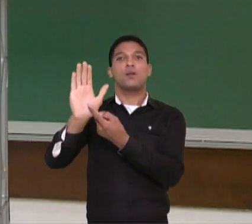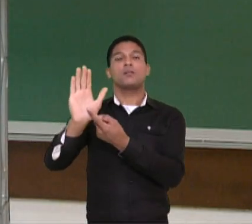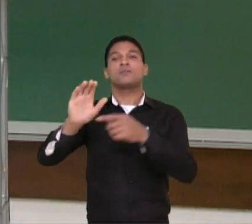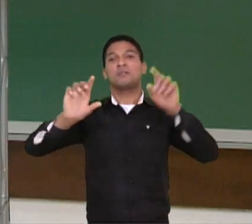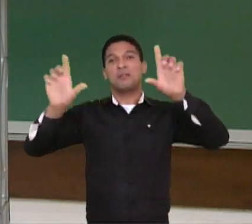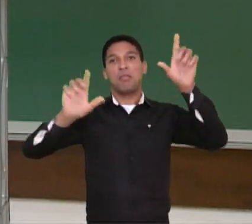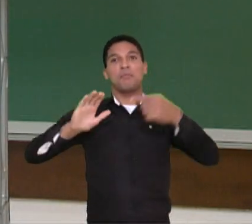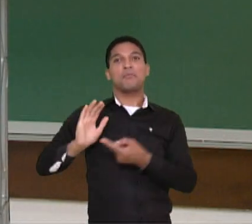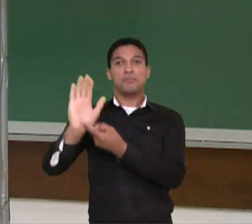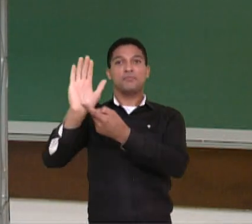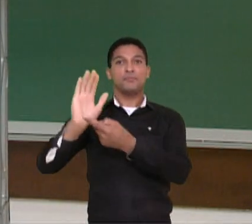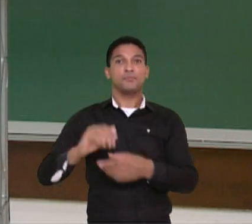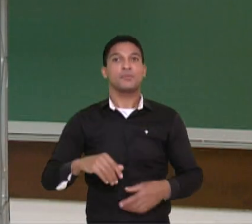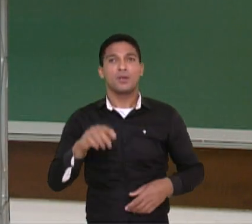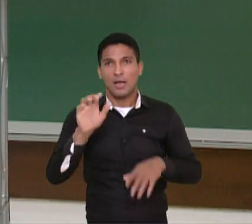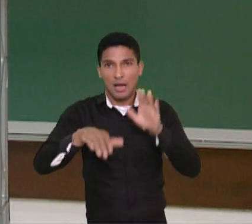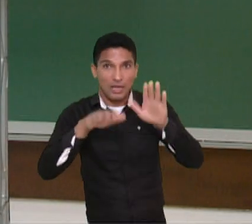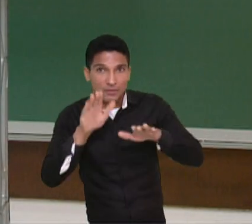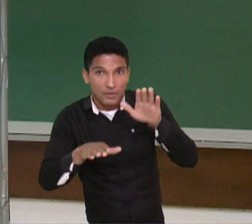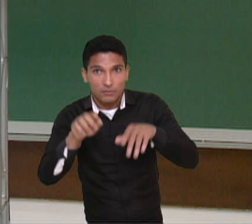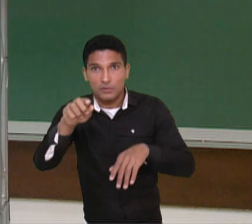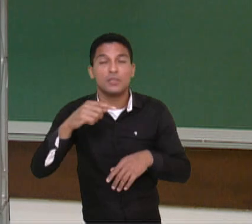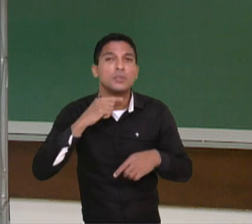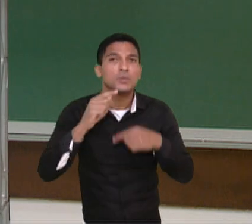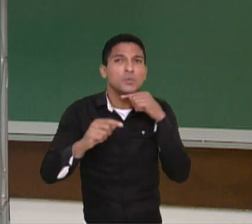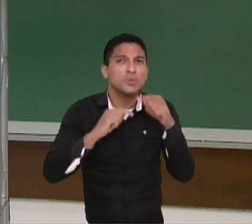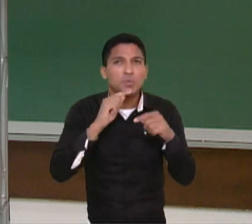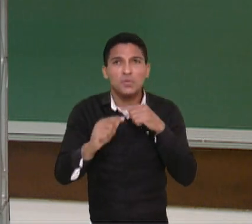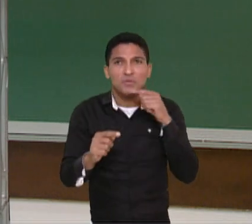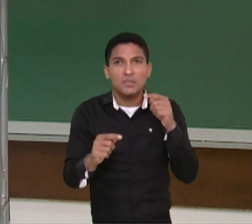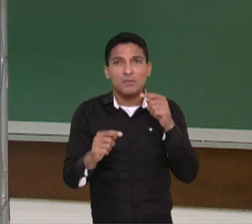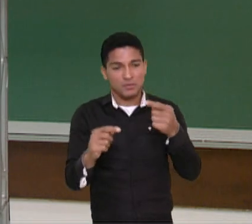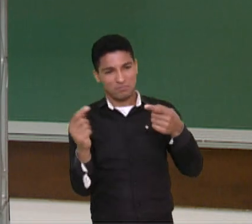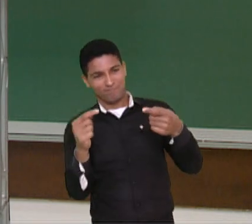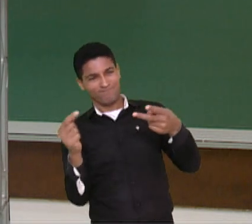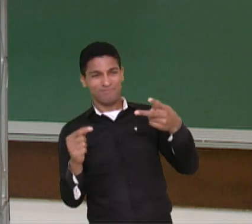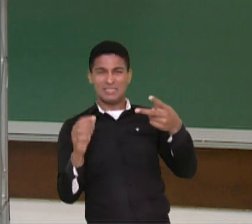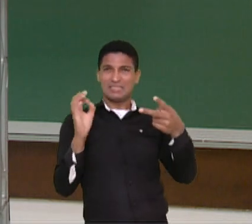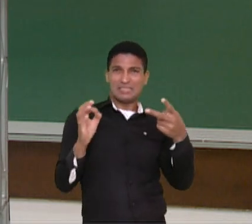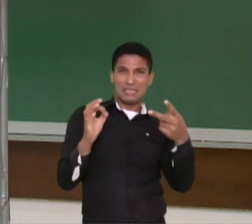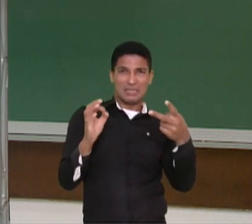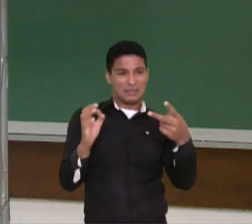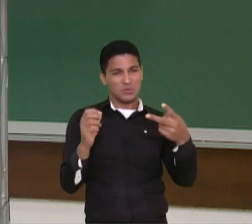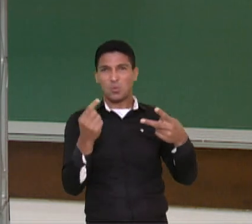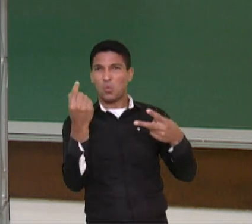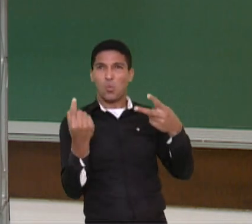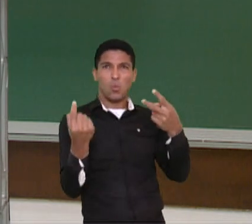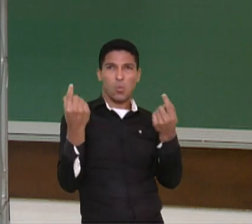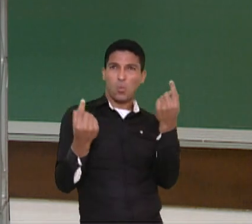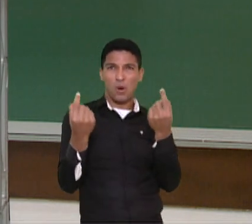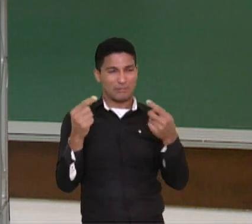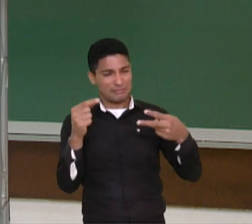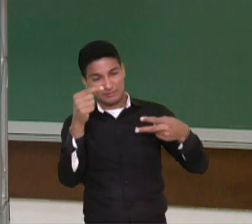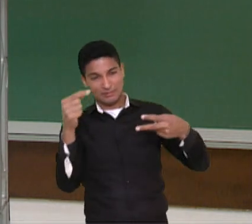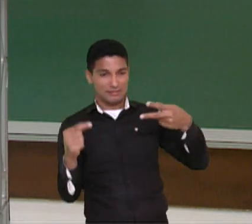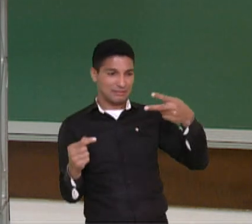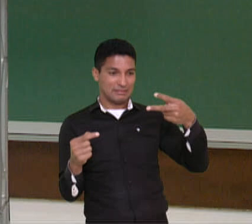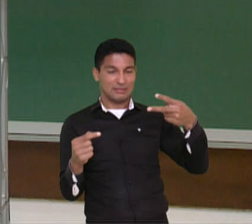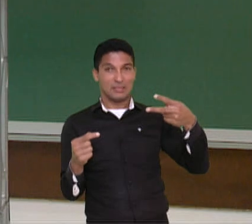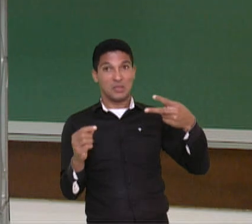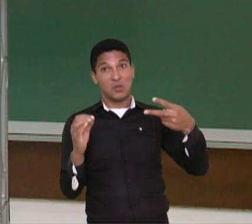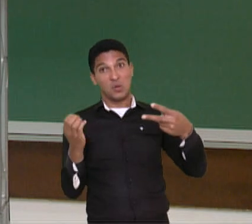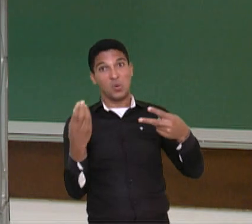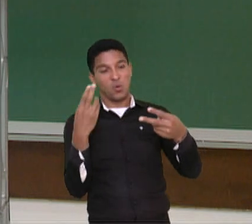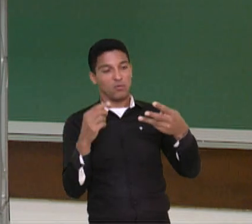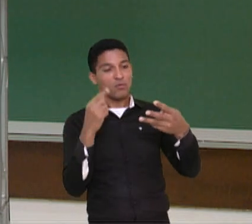entre 2 ou 3 questões que podem estar certas ou 2 ou 3 questões que vocês têm certeza que elas estarão erradas.